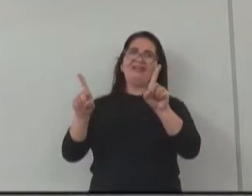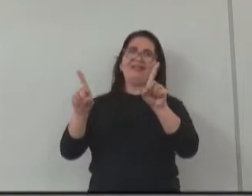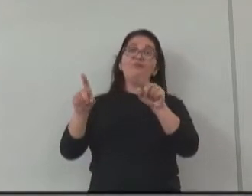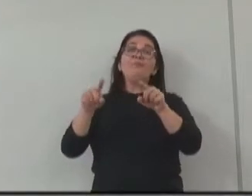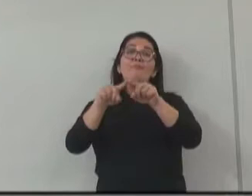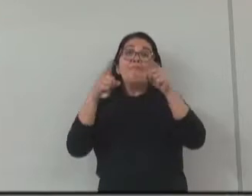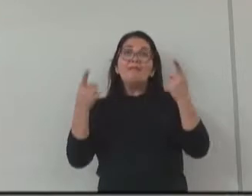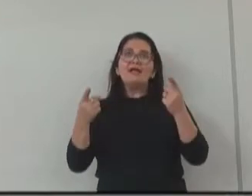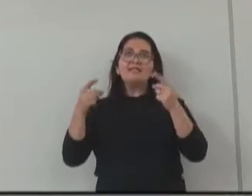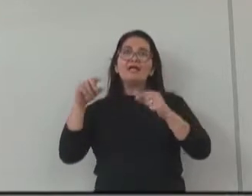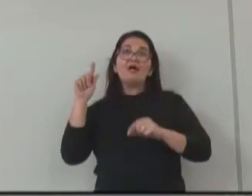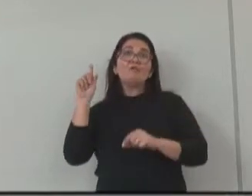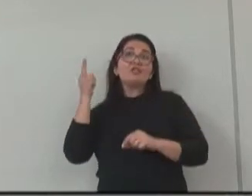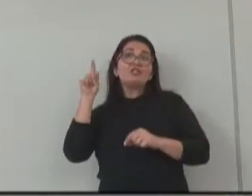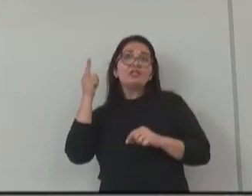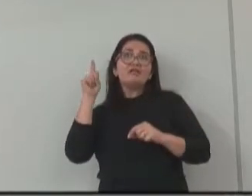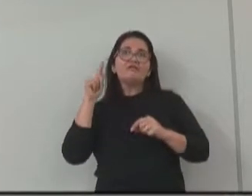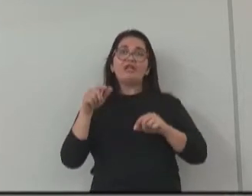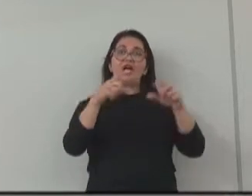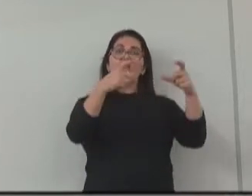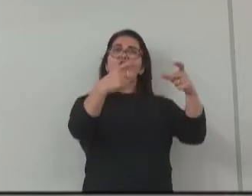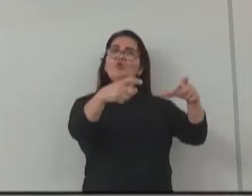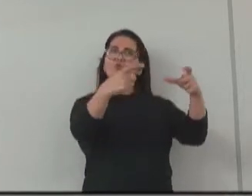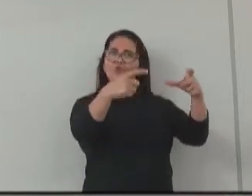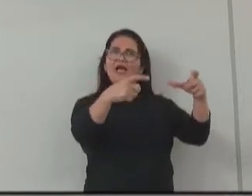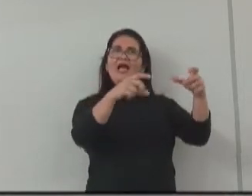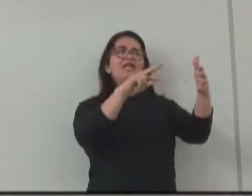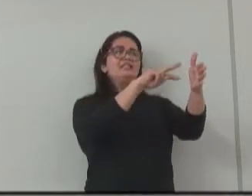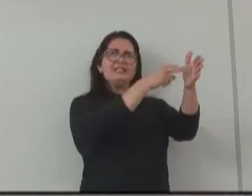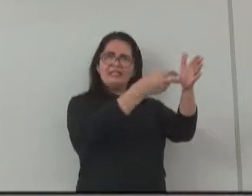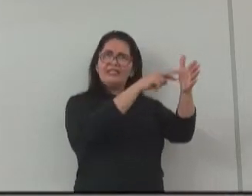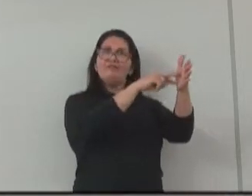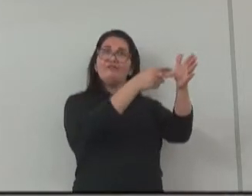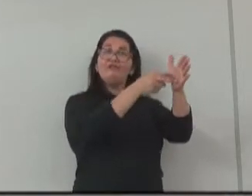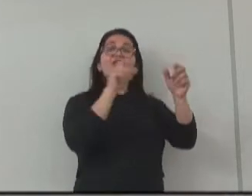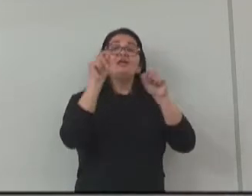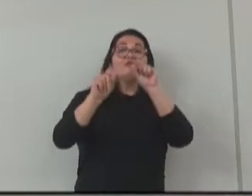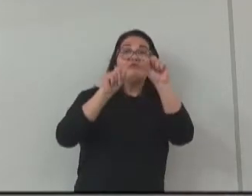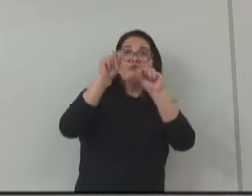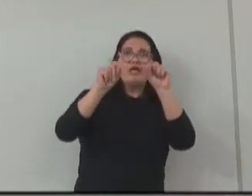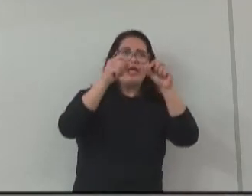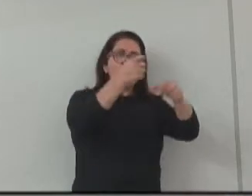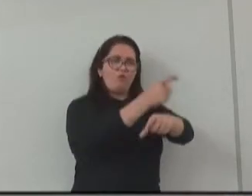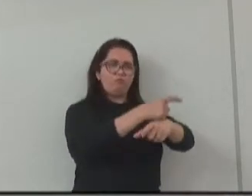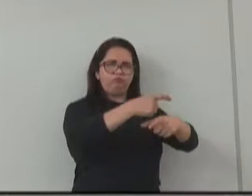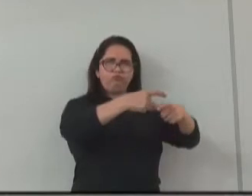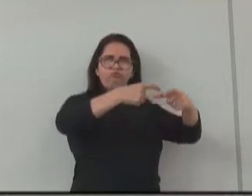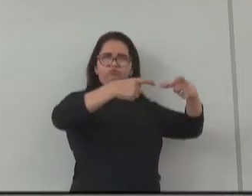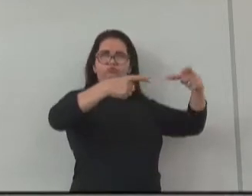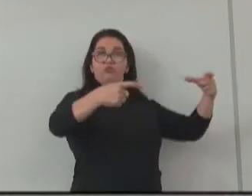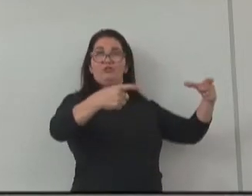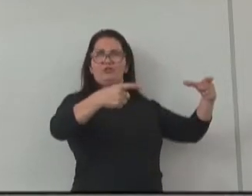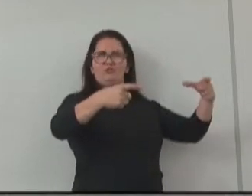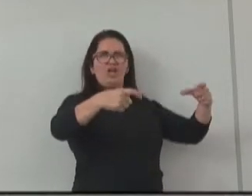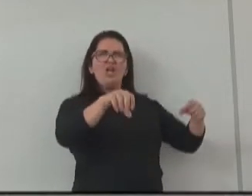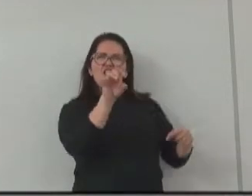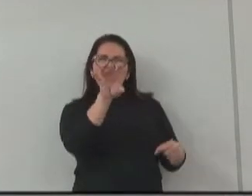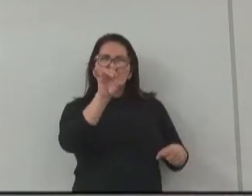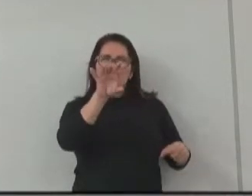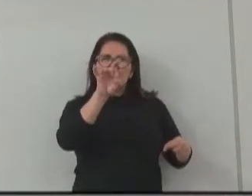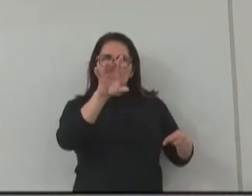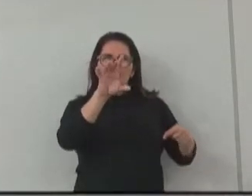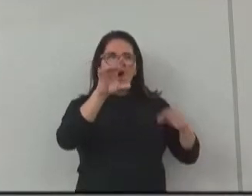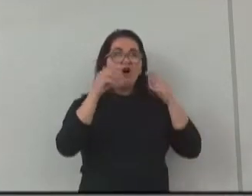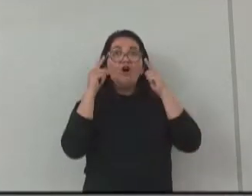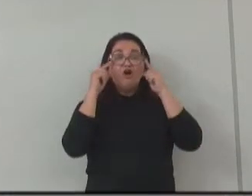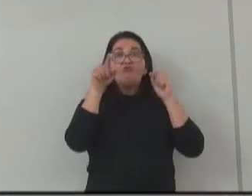o tema lugar, ele tem um significado muito abrangente, mas ele não é somente